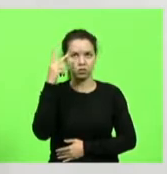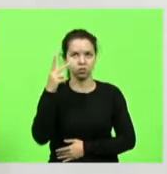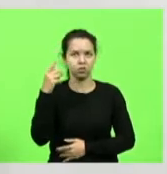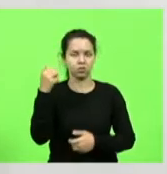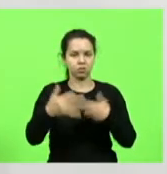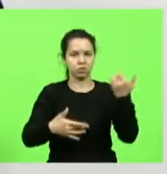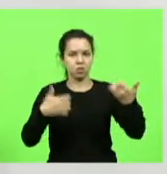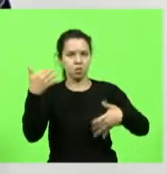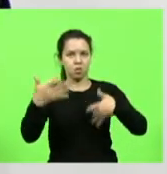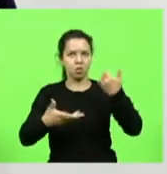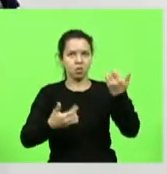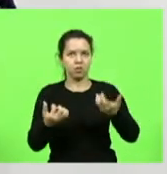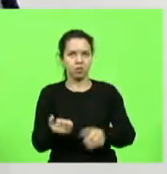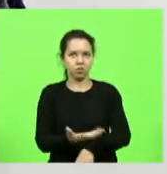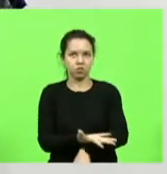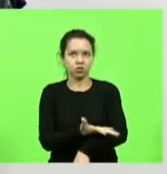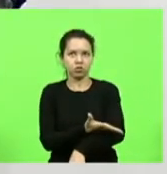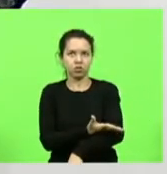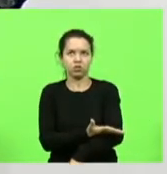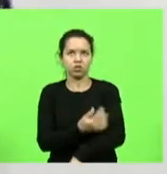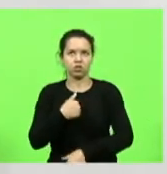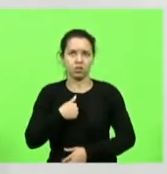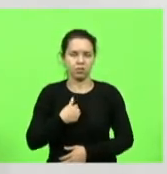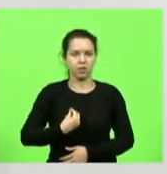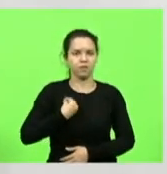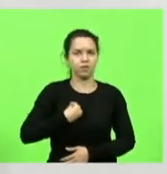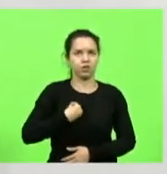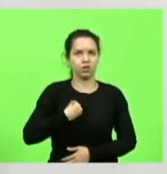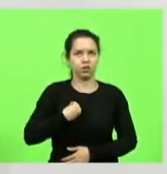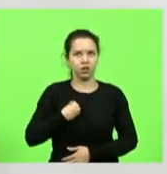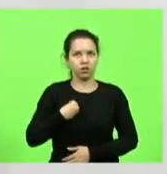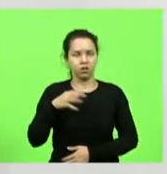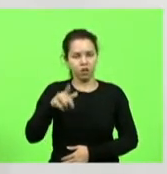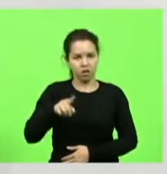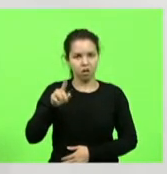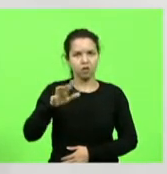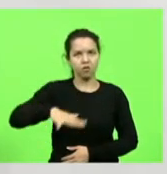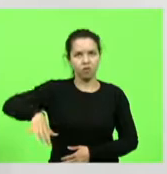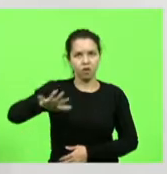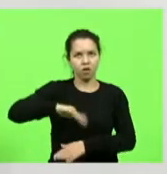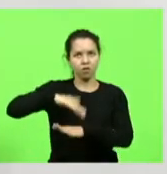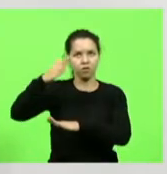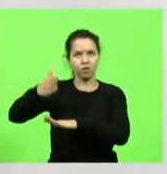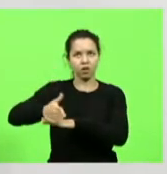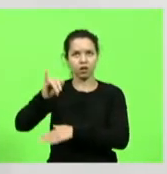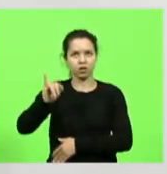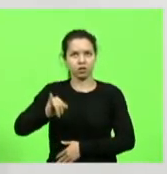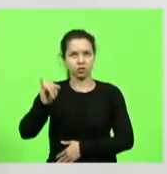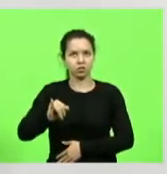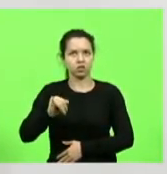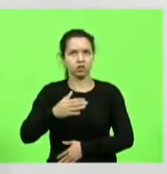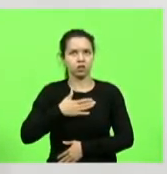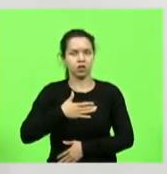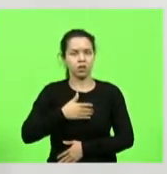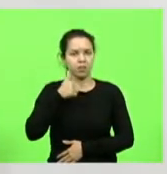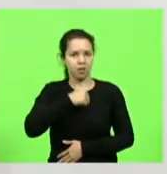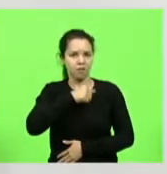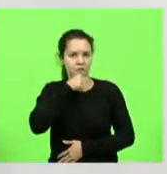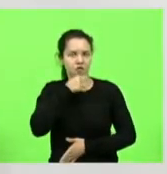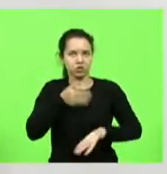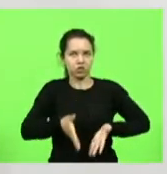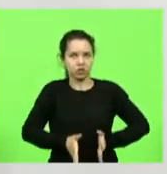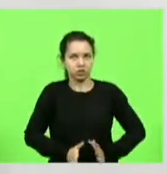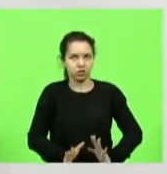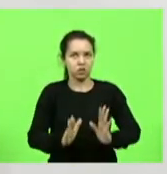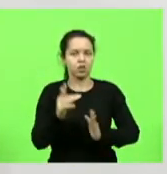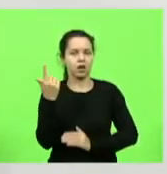que eu já ouvi na minha vida vieram do Vale do Itajaí. A minha avó nasceu em Gaspar, a